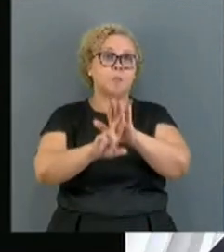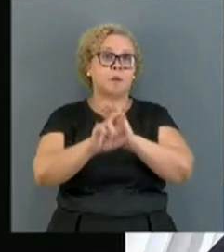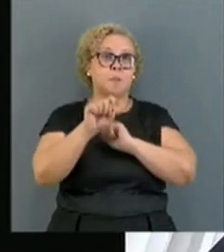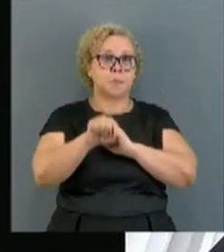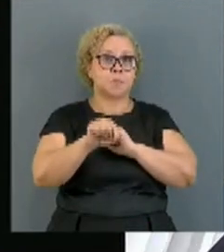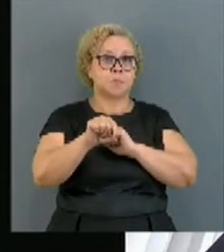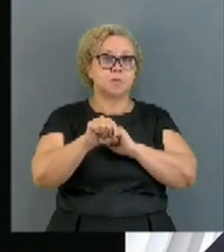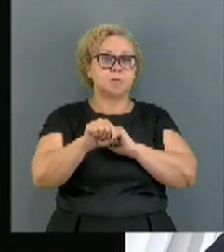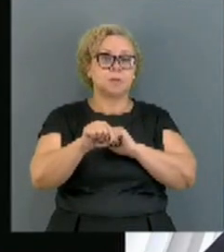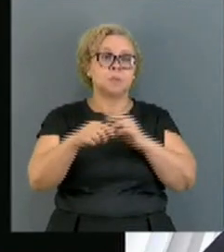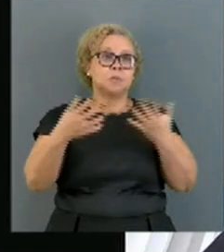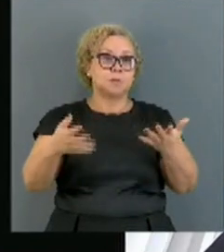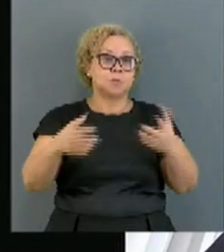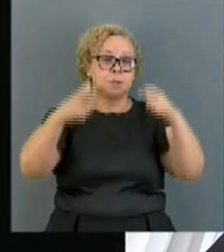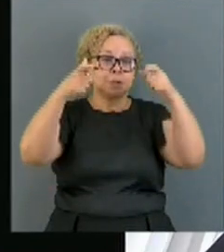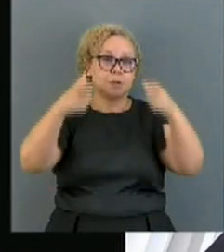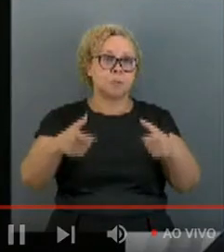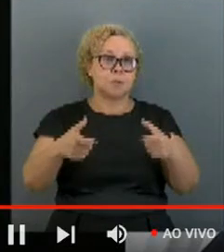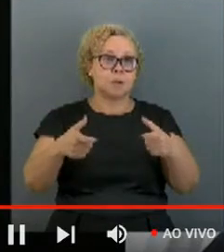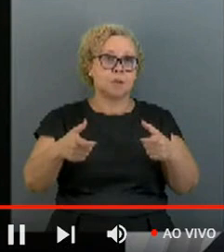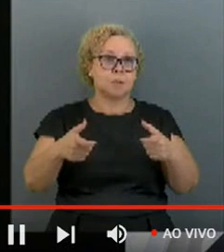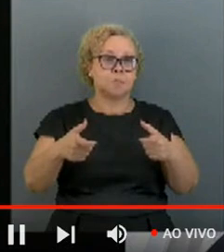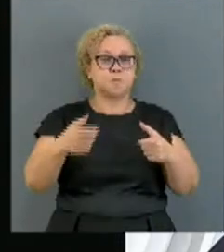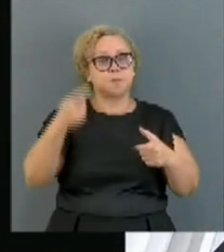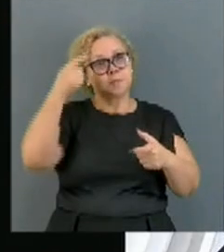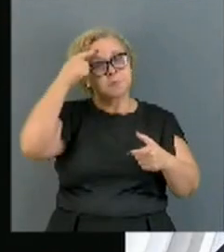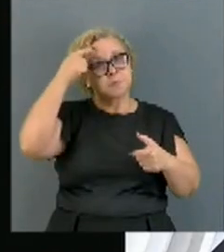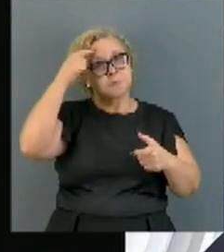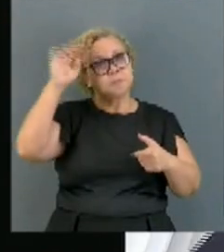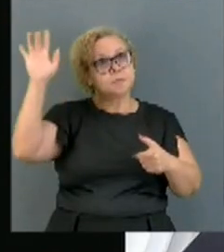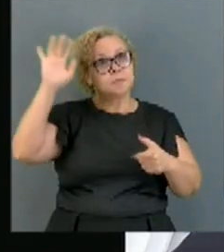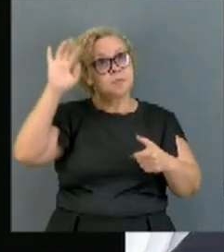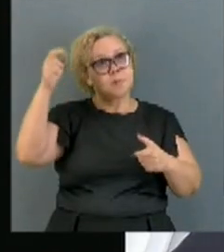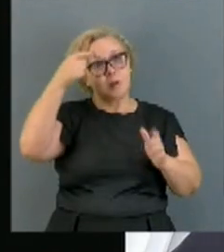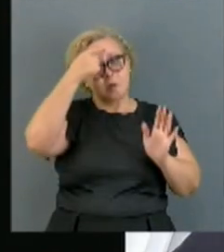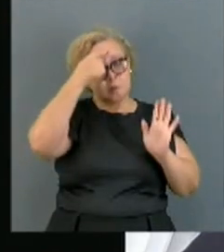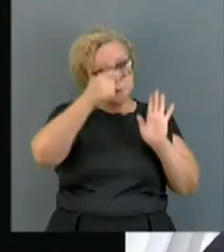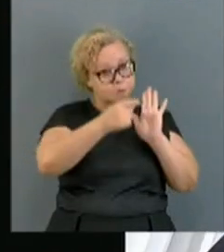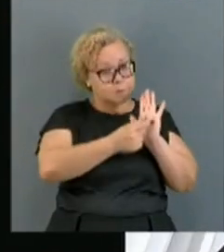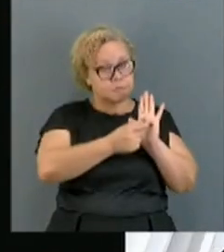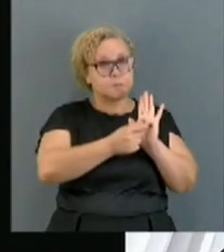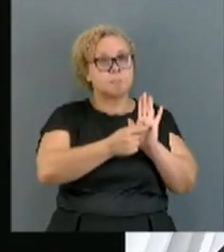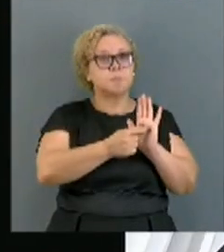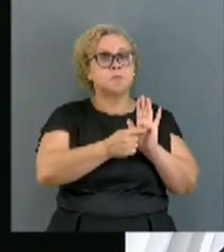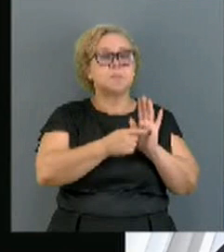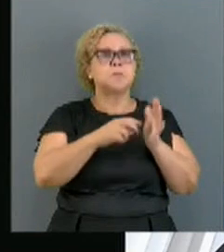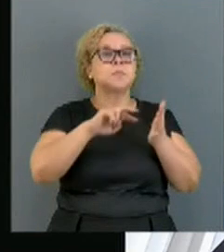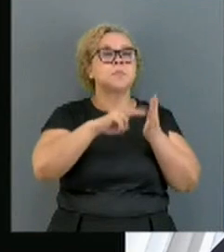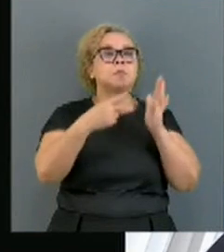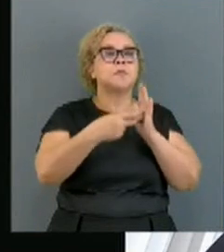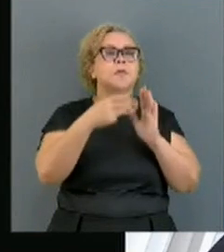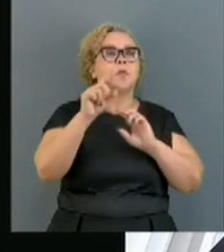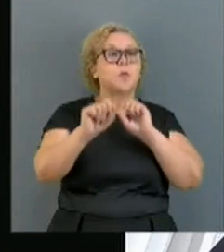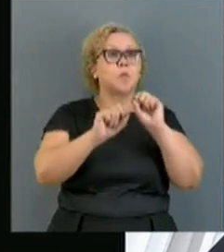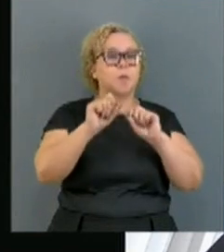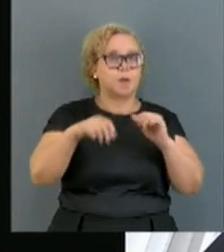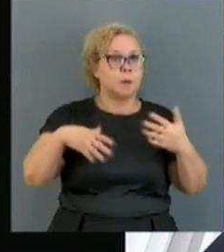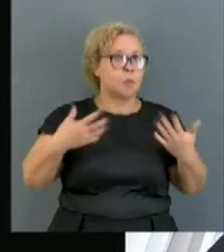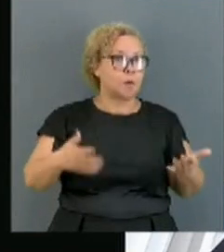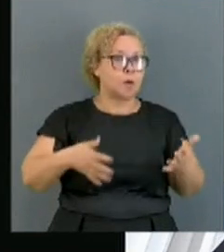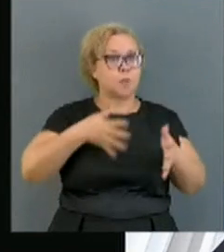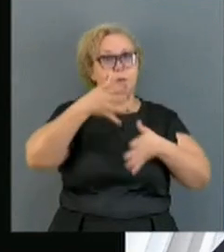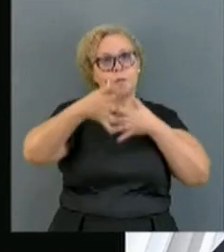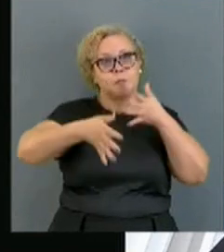está sendo pensado para a inteligência artificial. O que eu quero dizer com isso? É que quando nós falamos sobre